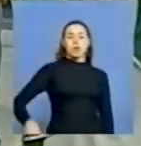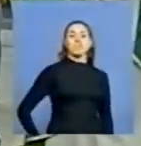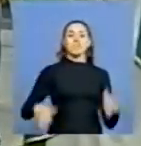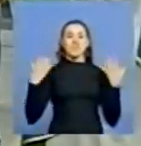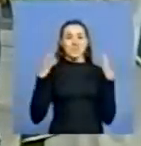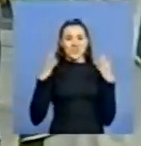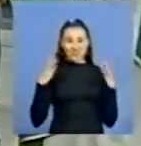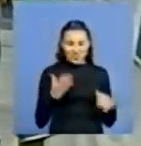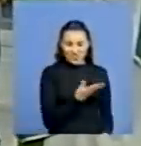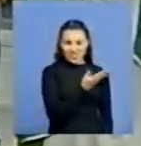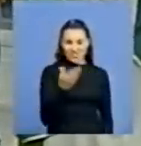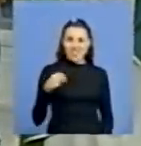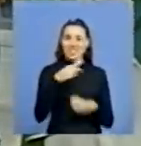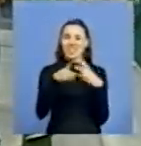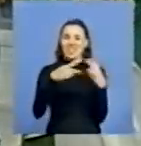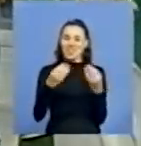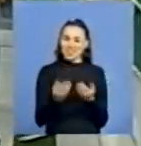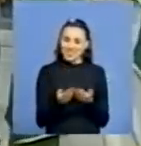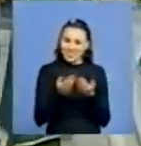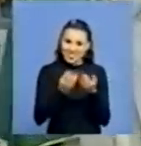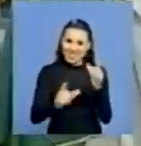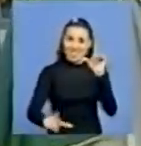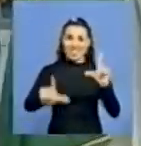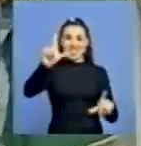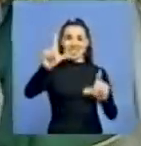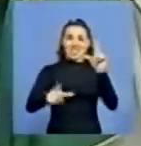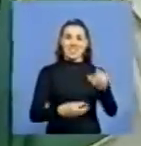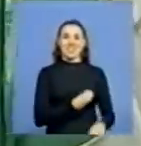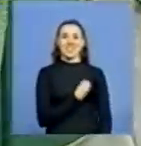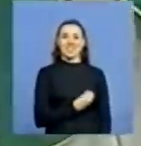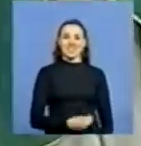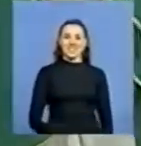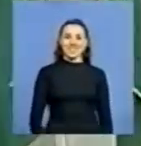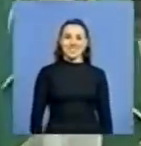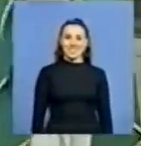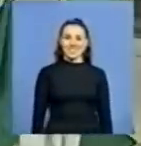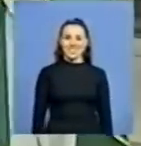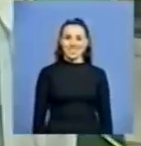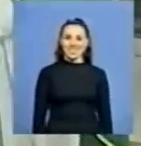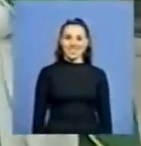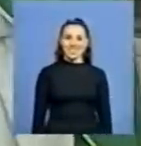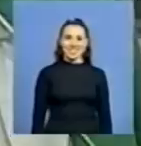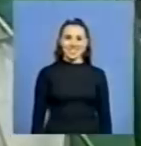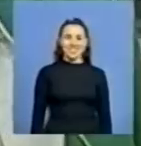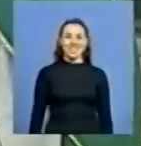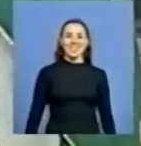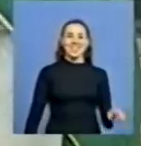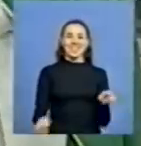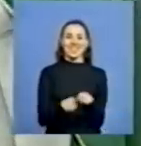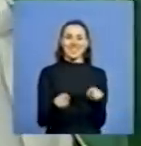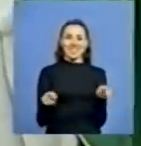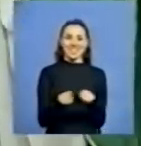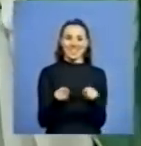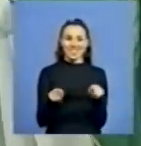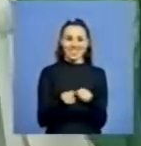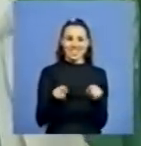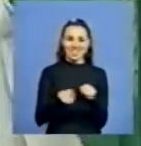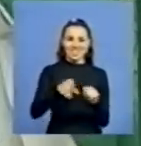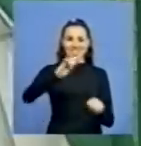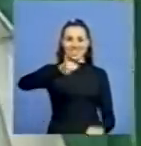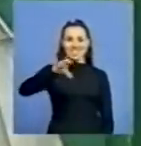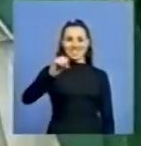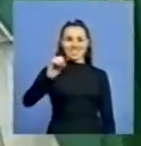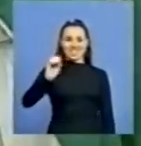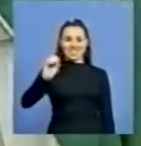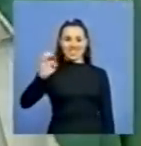vocês, um presente da Paulus e da Rede TV, Rede Vida, e também ao José Antônio Paladim e Maria